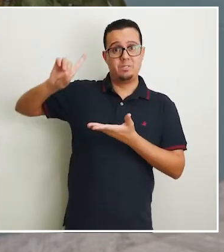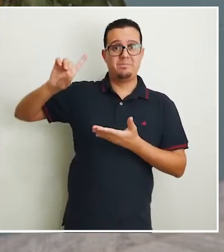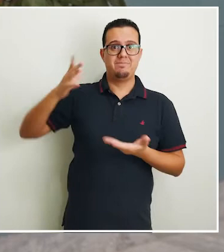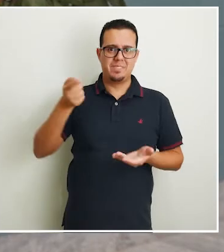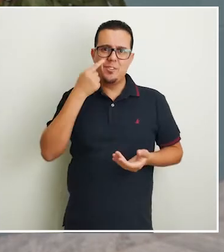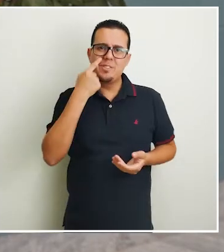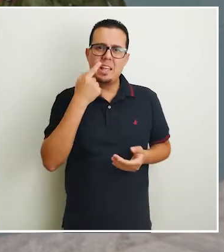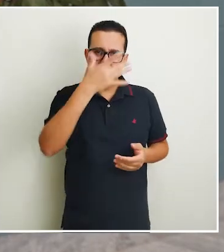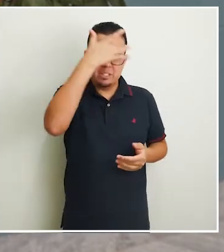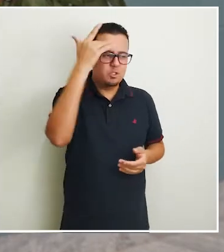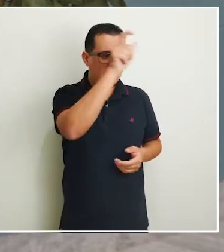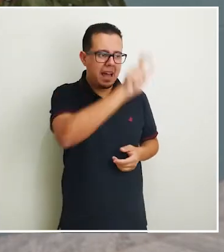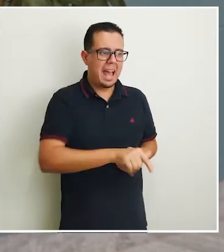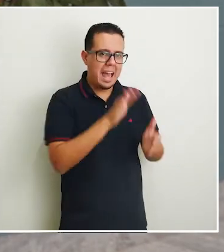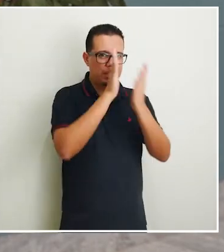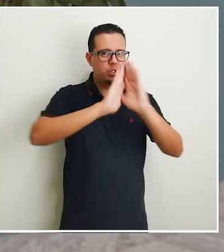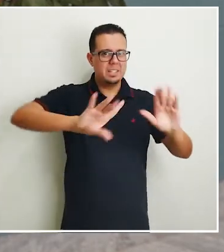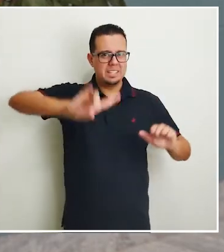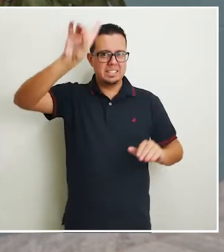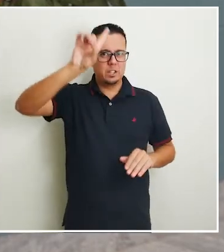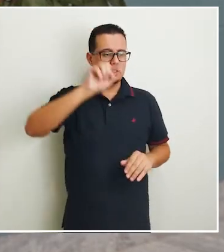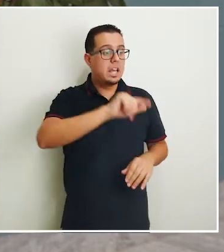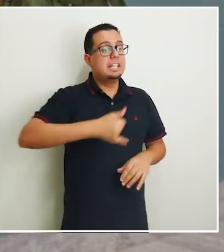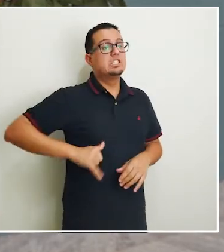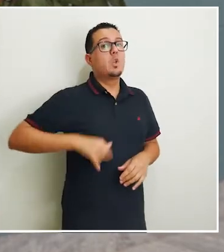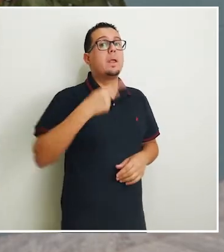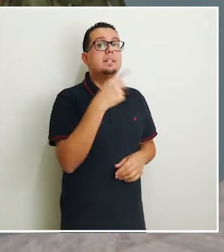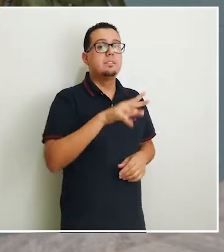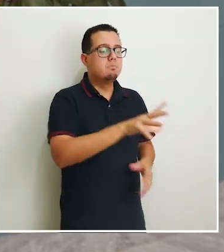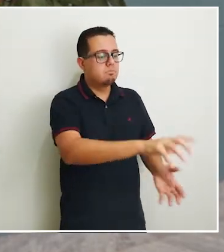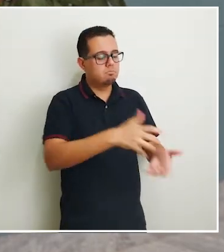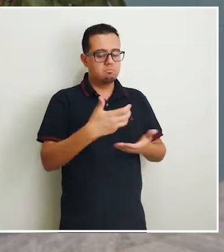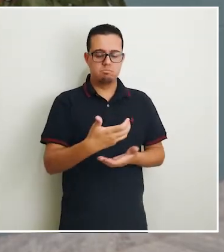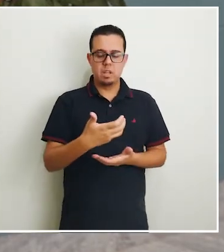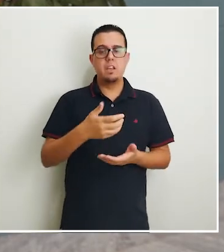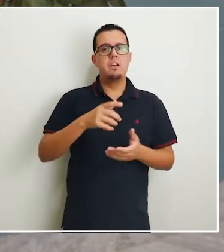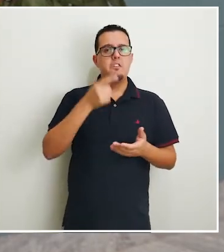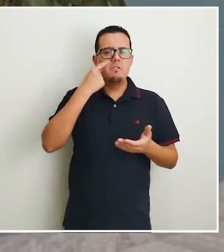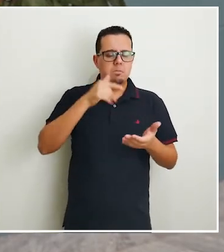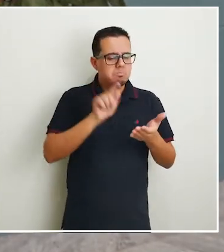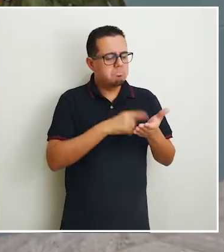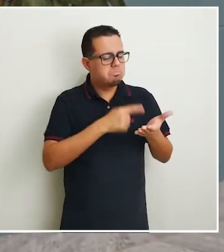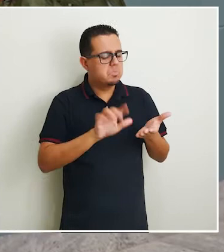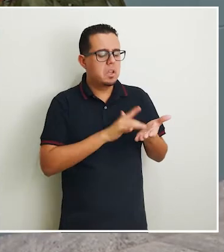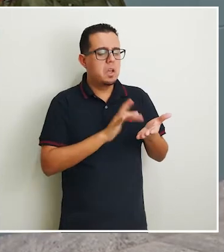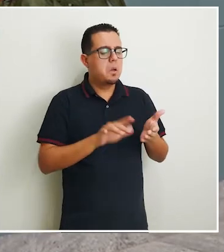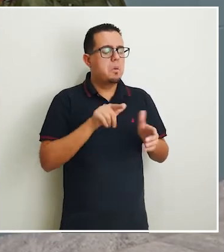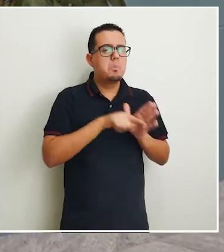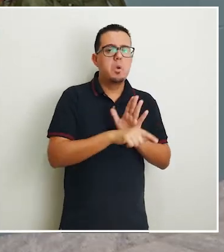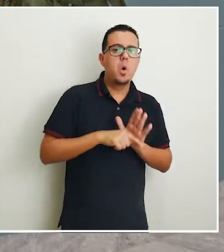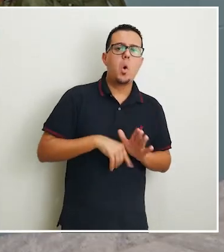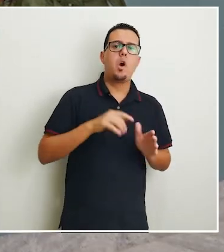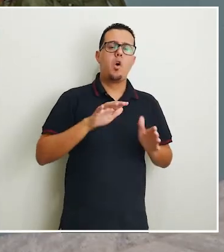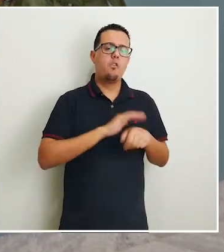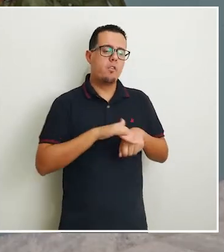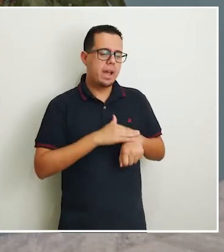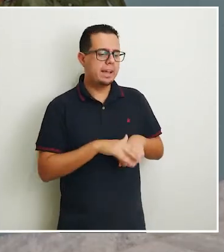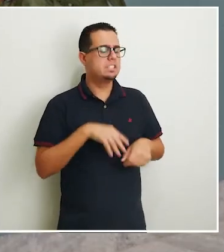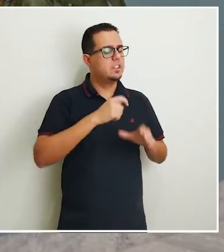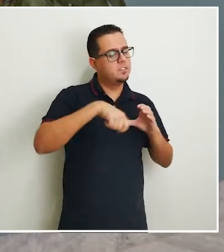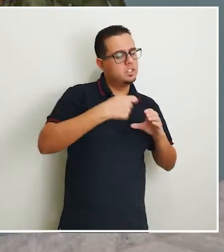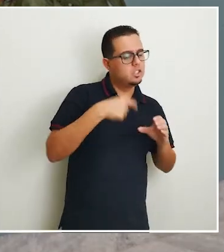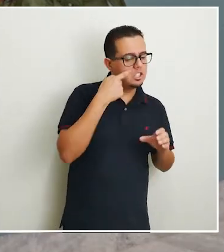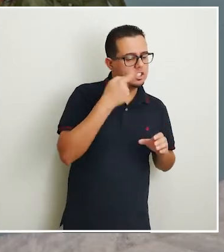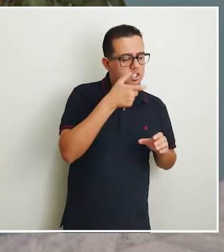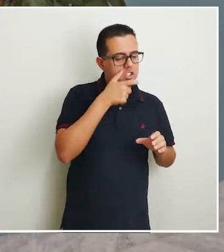de um adorador que adora em espírito e em verdade, vira de cabeça para baixo, veja os históricos, veja as conversas, veja os vídeos